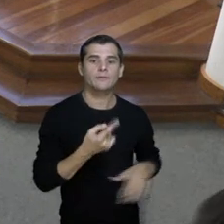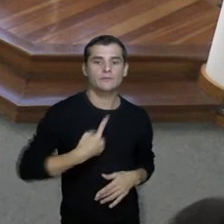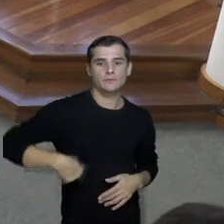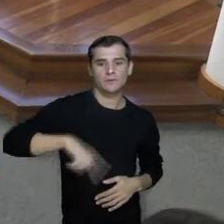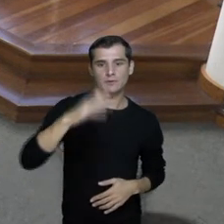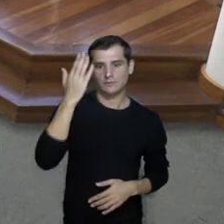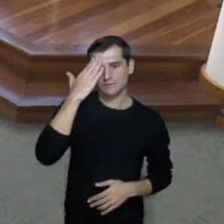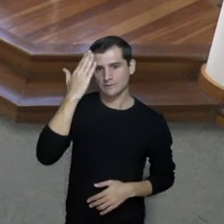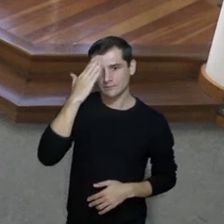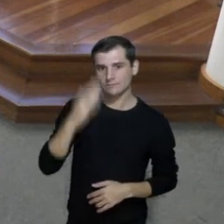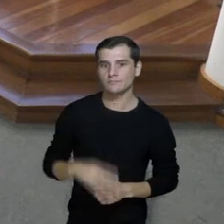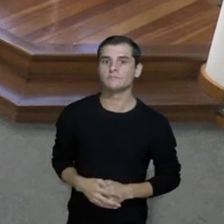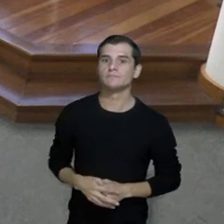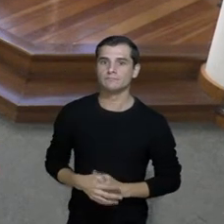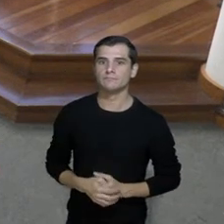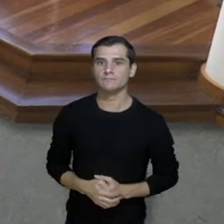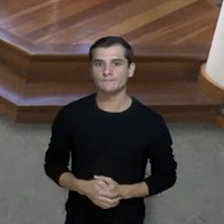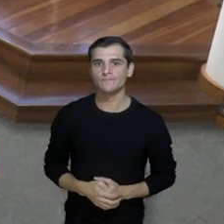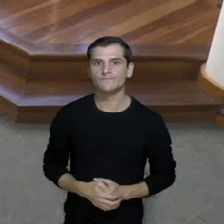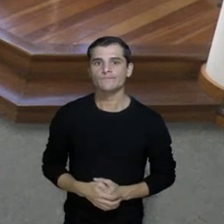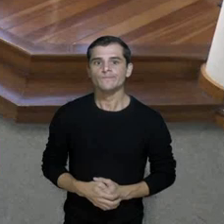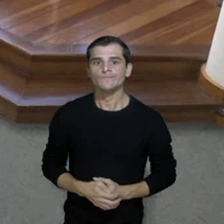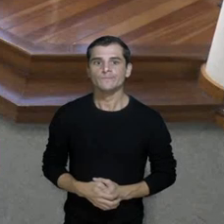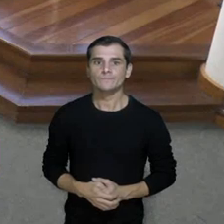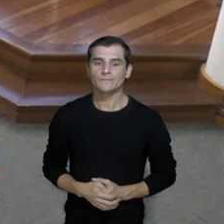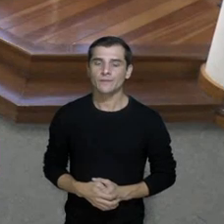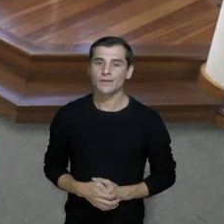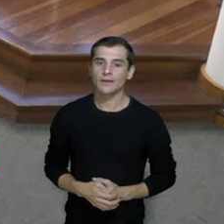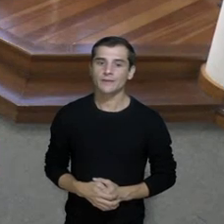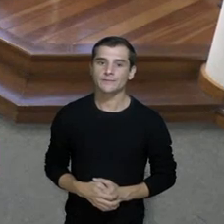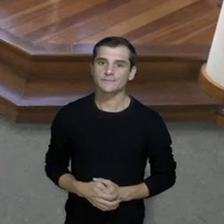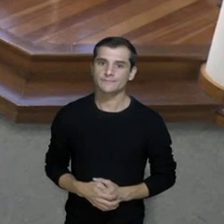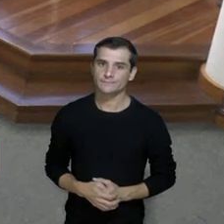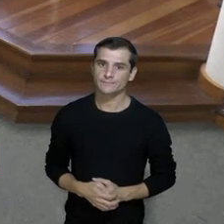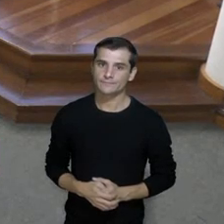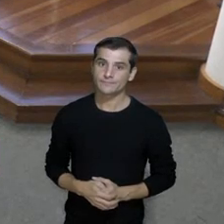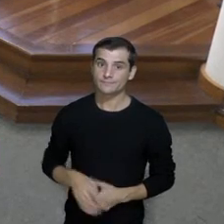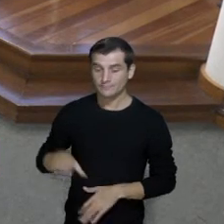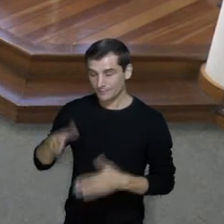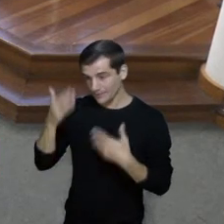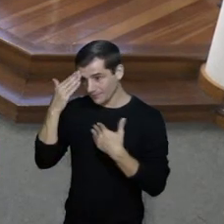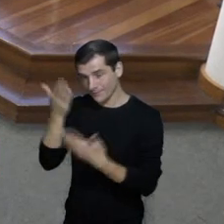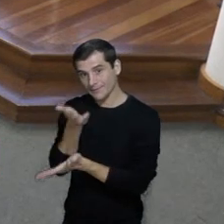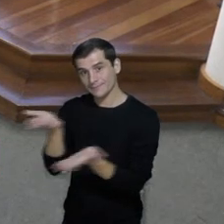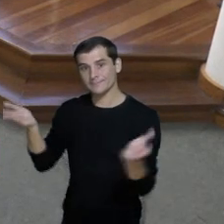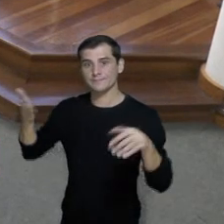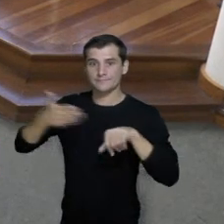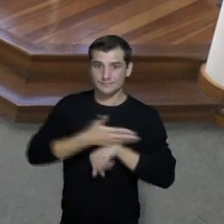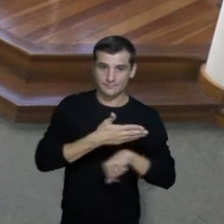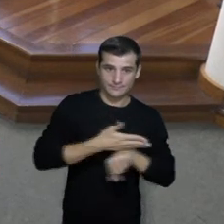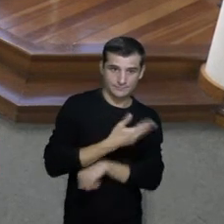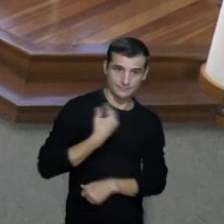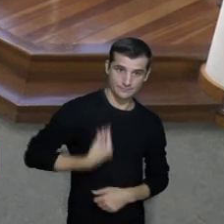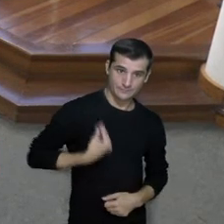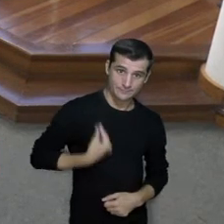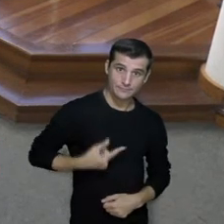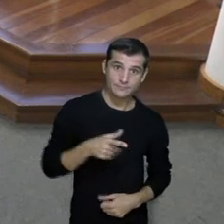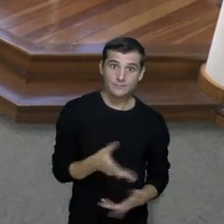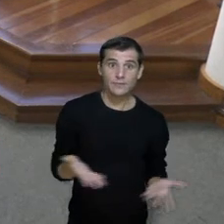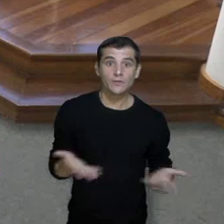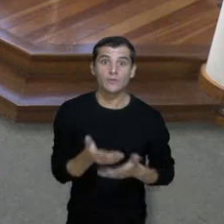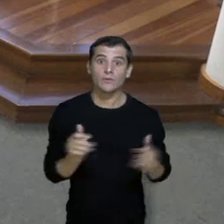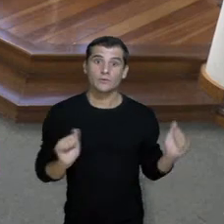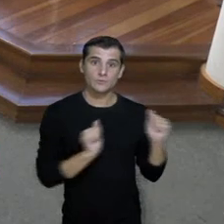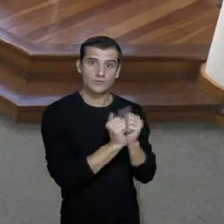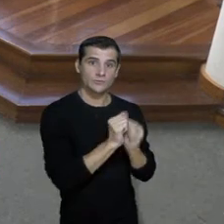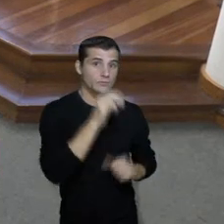gravidade Mas enfim tô me estendendo demais Obrigado a todos pela participação estamos aí hoje fui eh juntamente com a Marlene né que